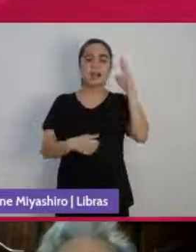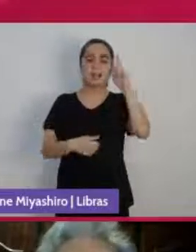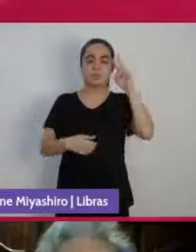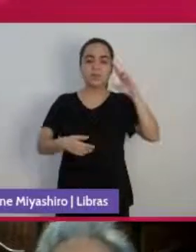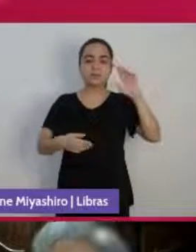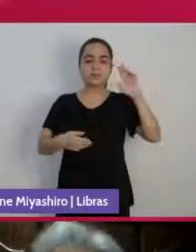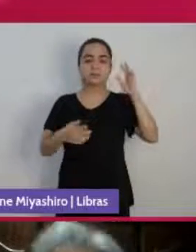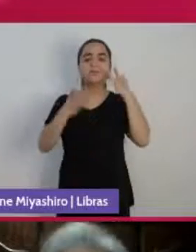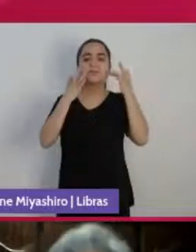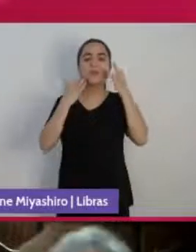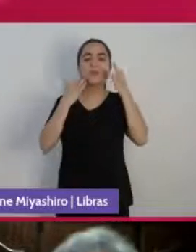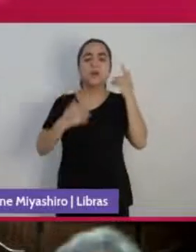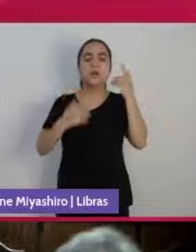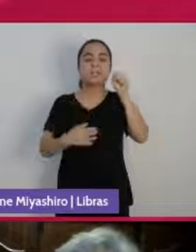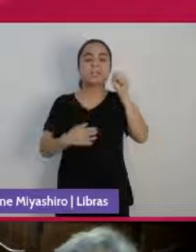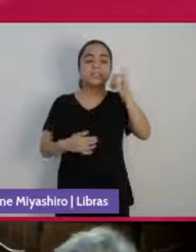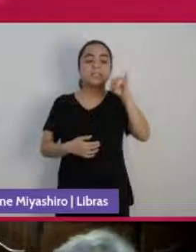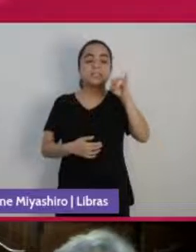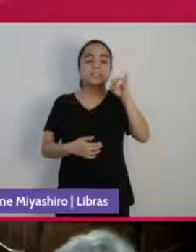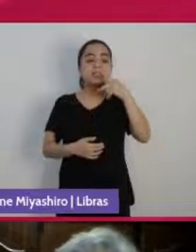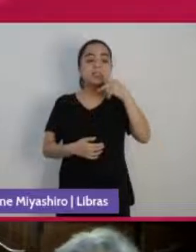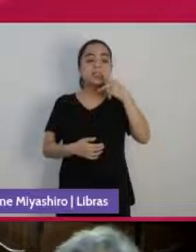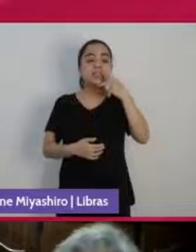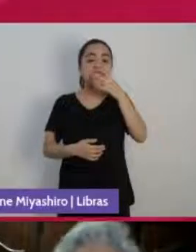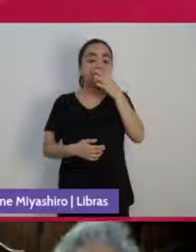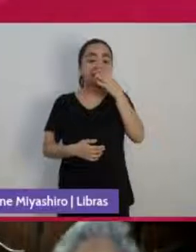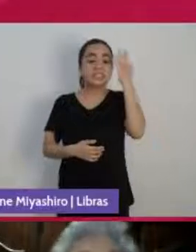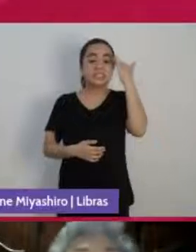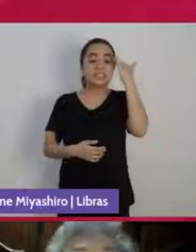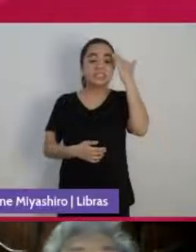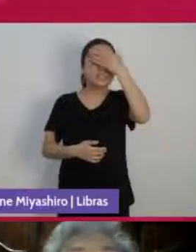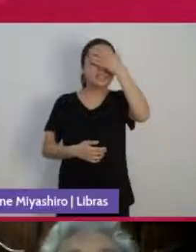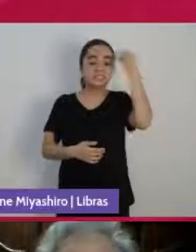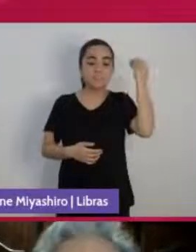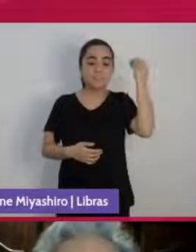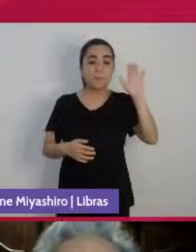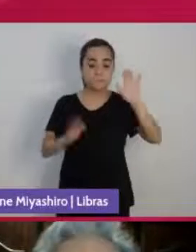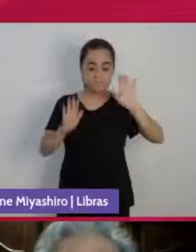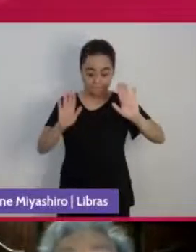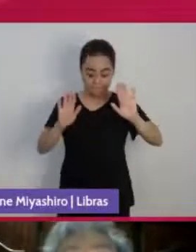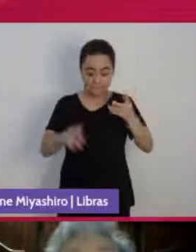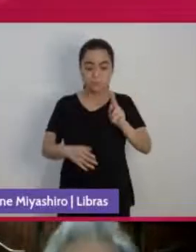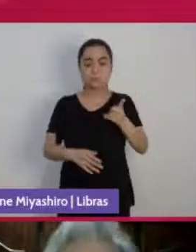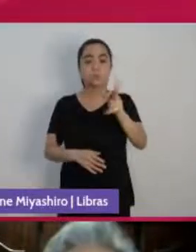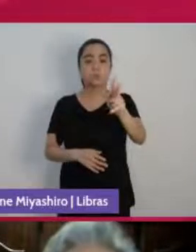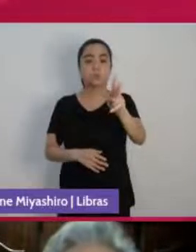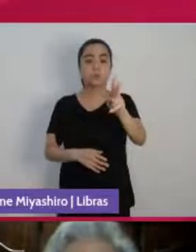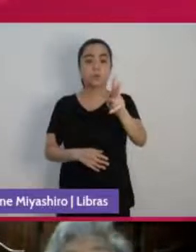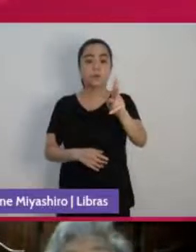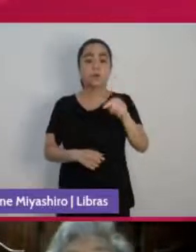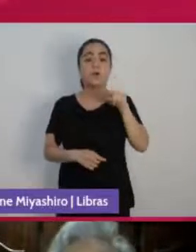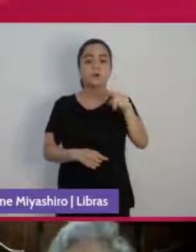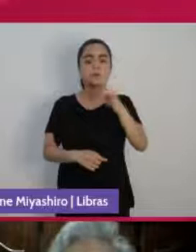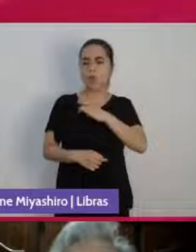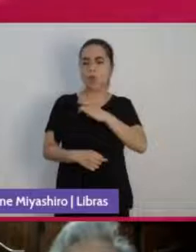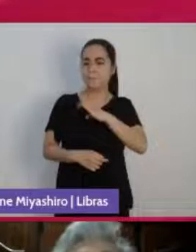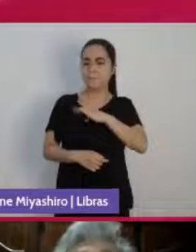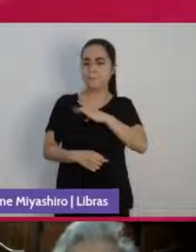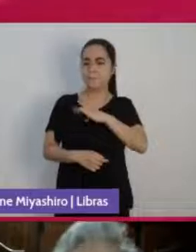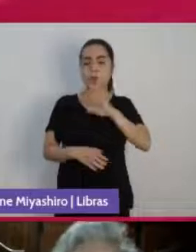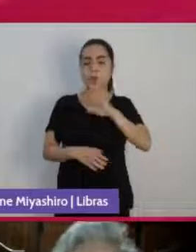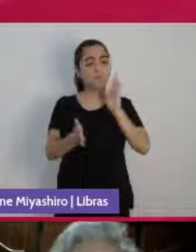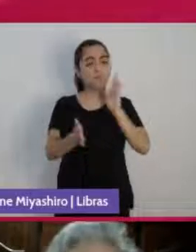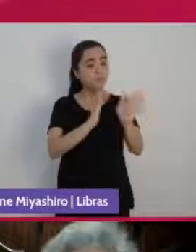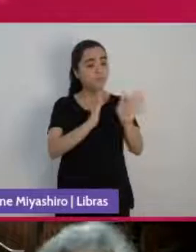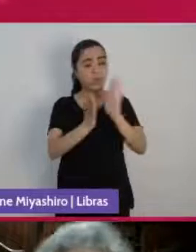Esqueceu a fala, vai carão, mas continua. Mesma coisa, você está com medo? Vai com medo